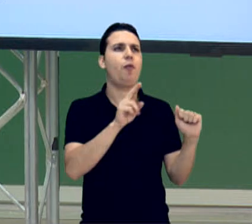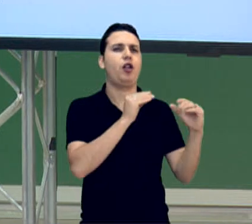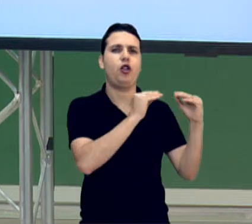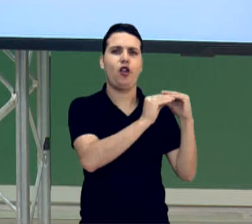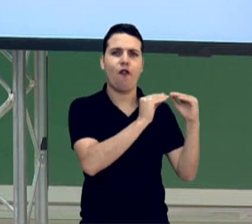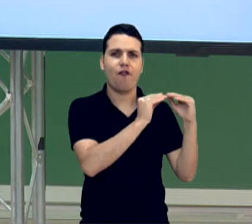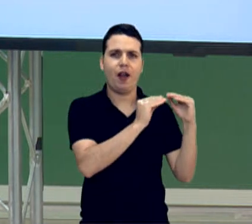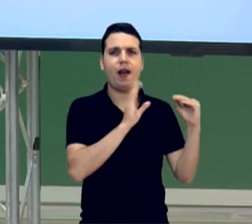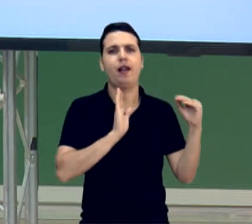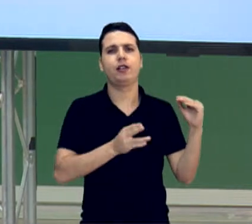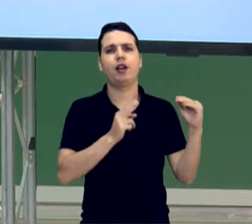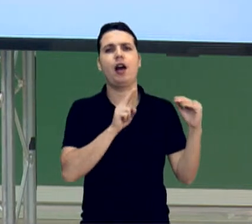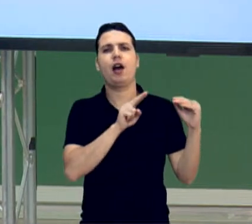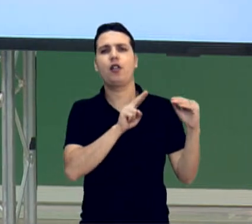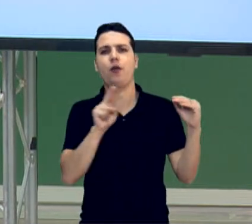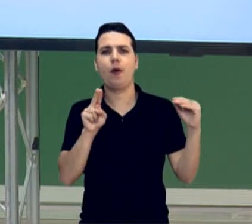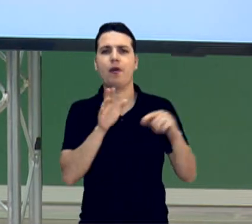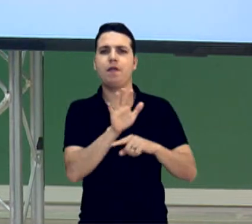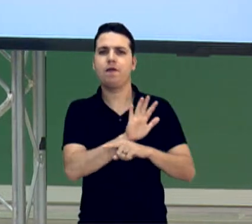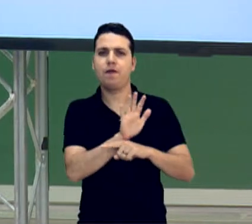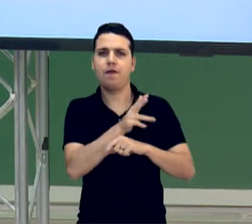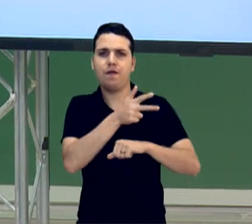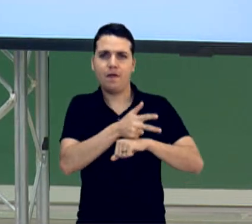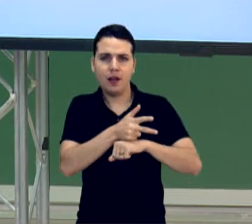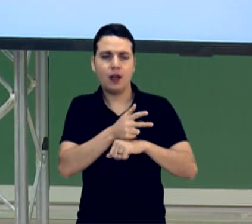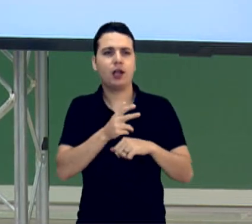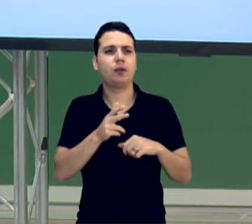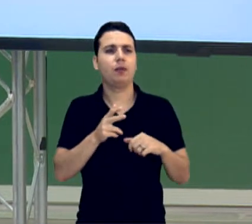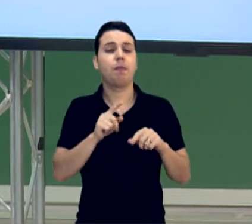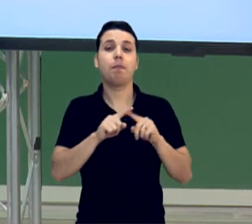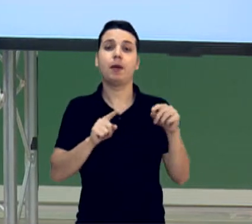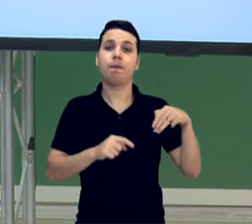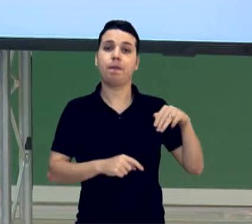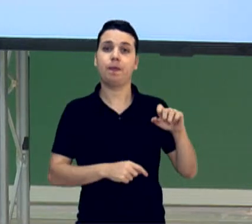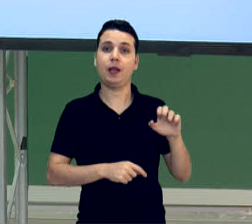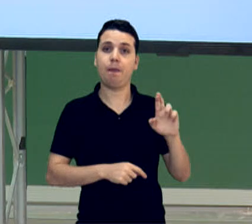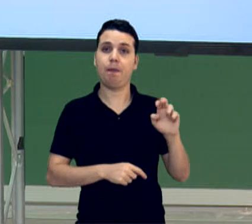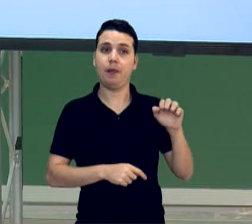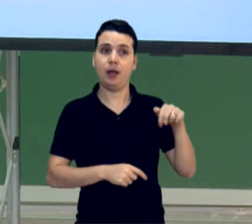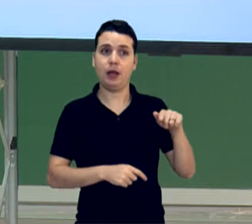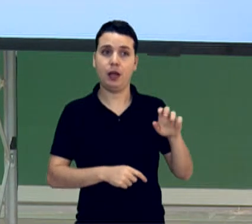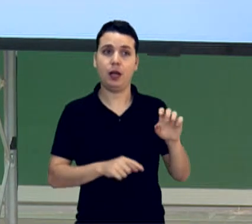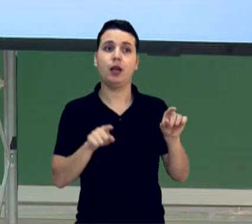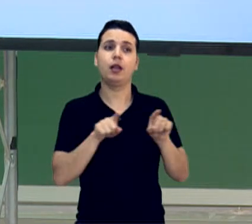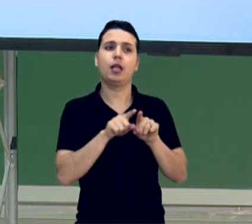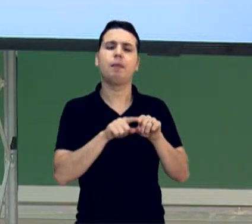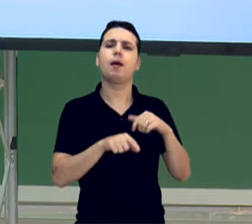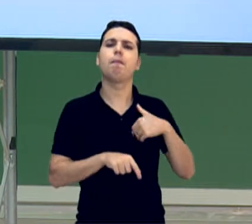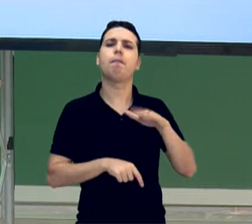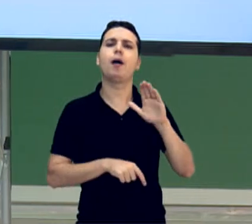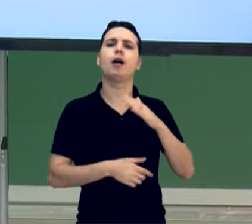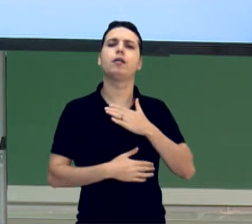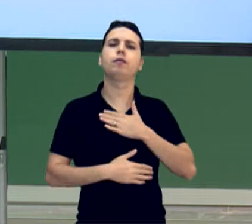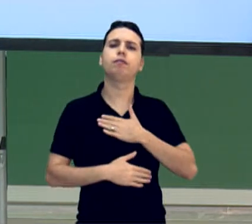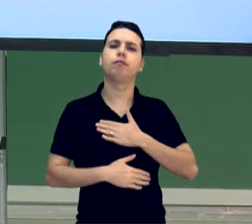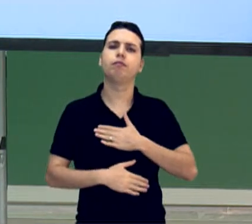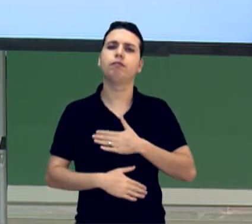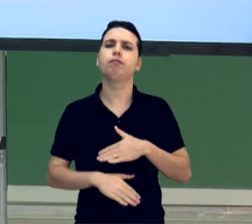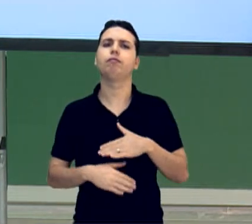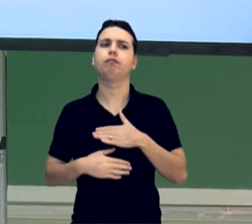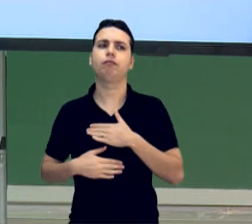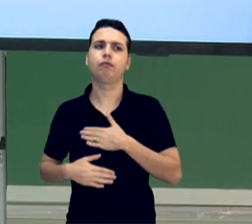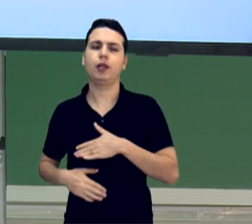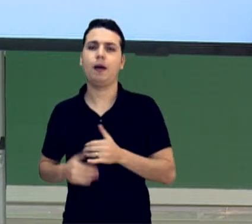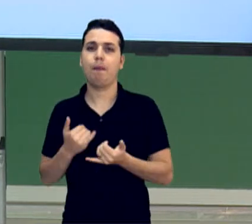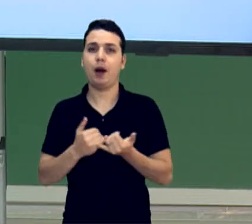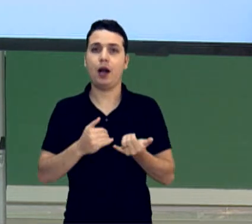pegada diferente. O merengue, ele também é um pouco mais lento, a gente praticamente não tira um